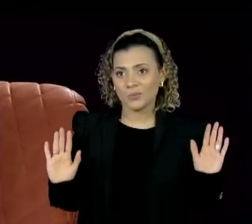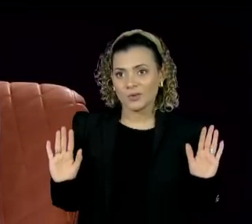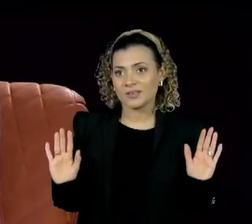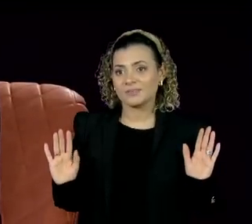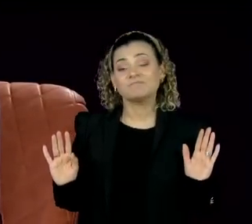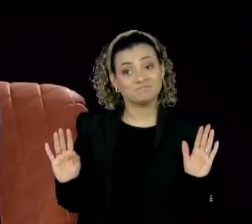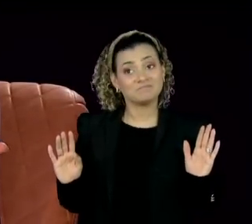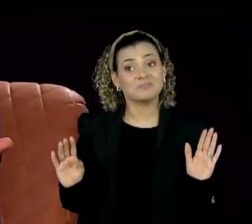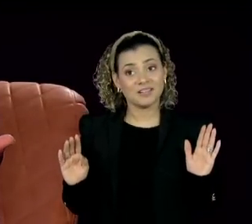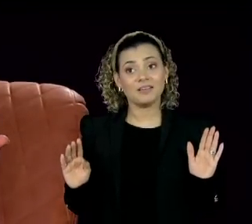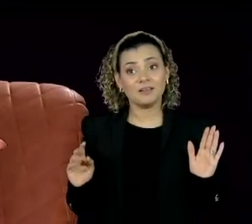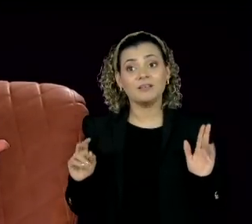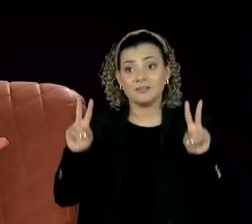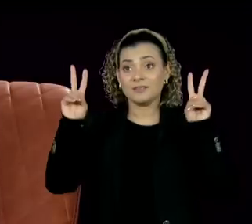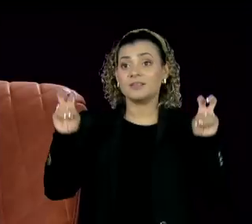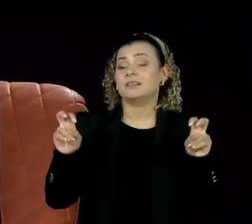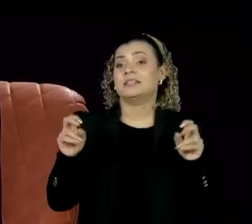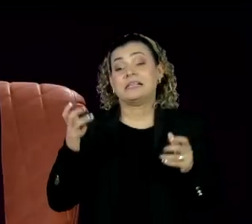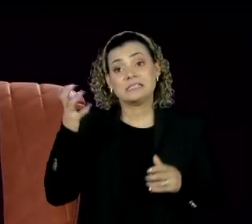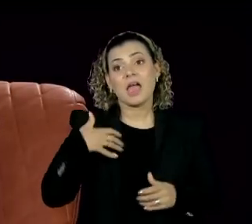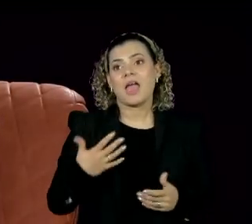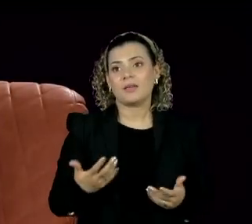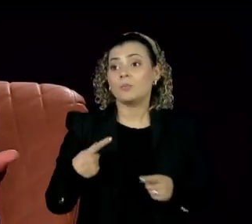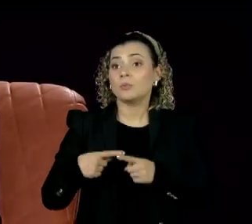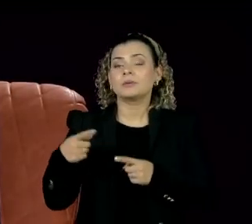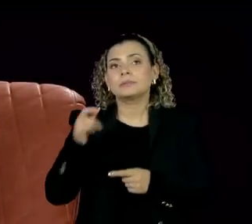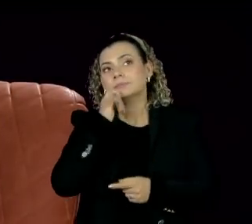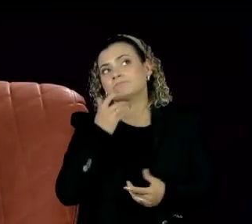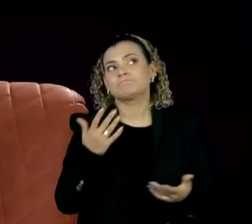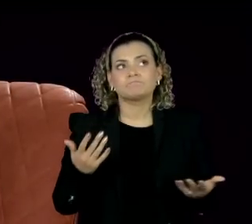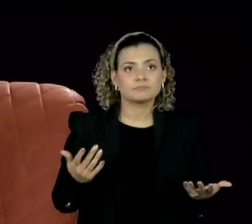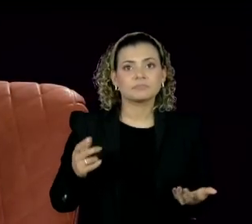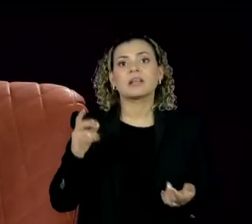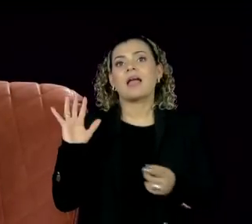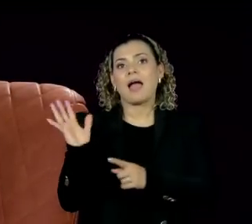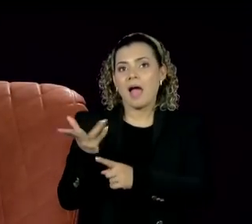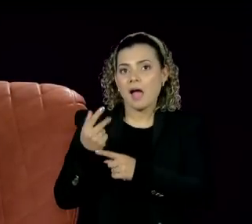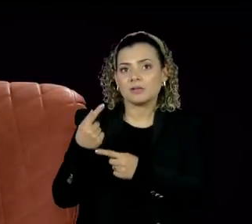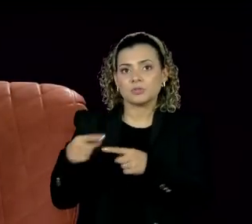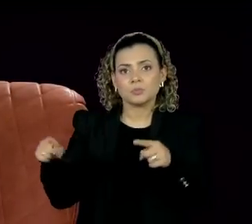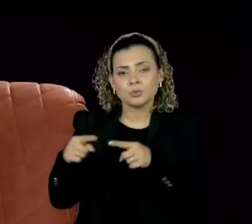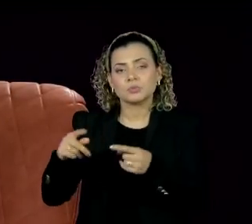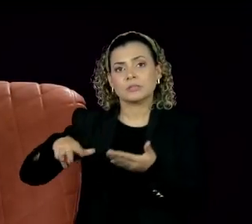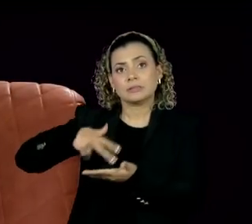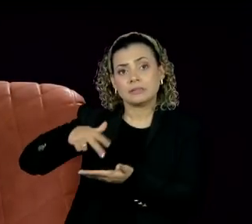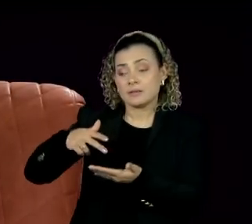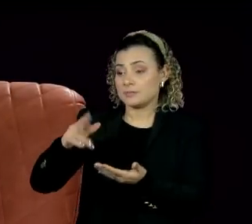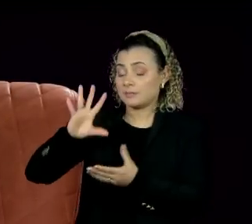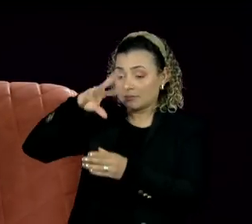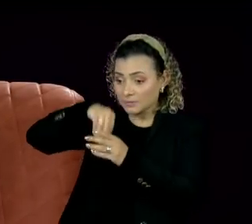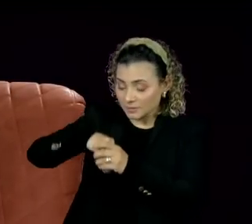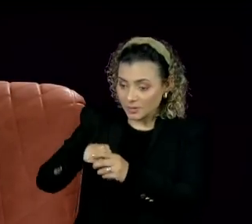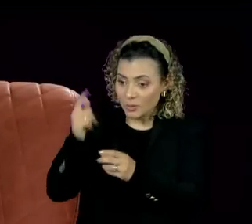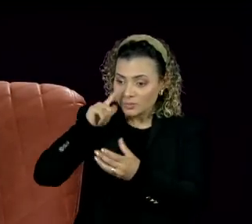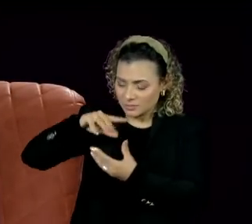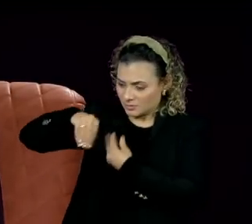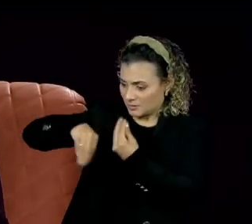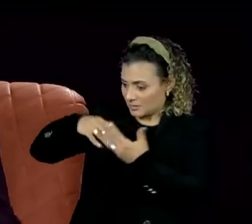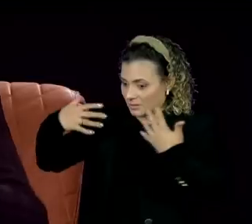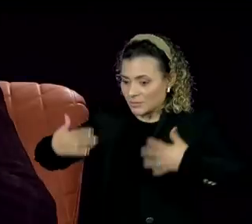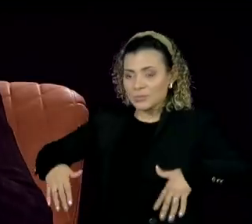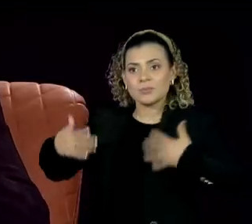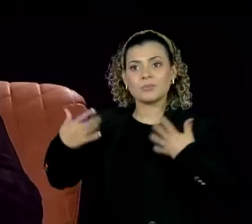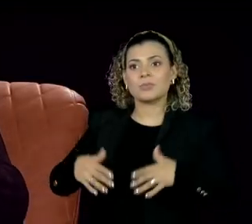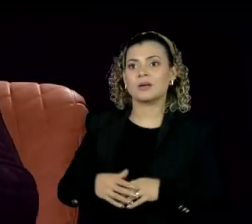negócio, né, sério, assim, né, para quem trabalha com, né, com arte, com música, com dança. É uma coisa muito impressionante. Uma